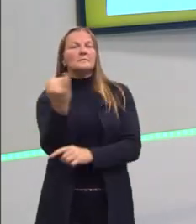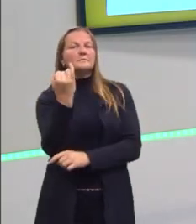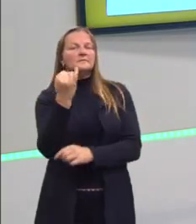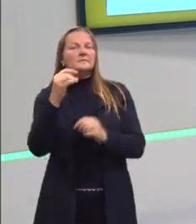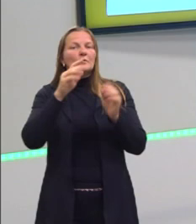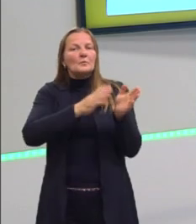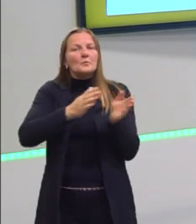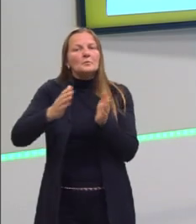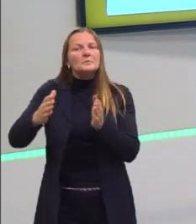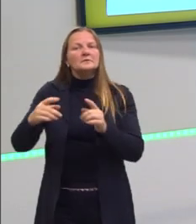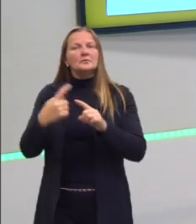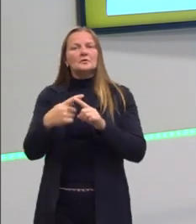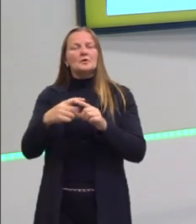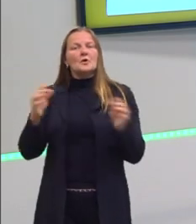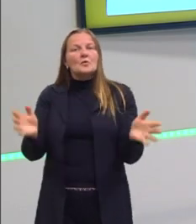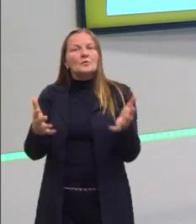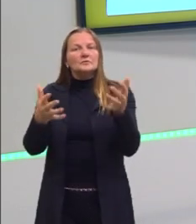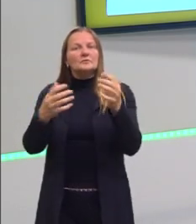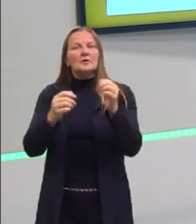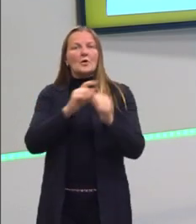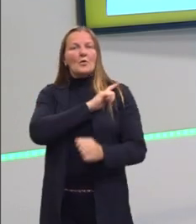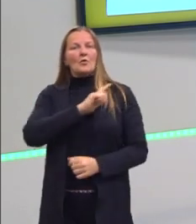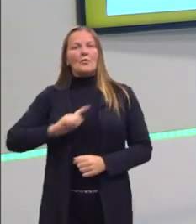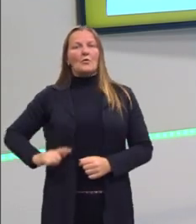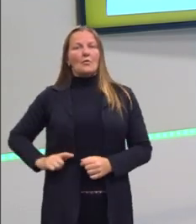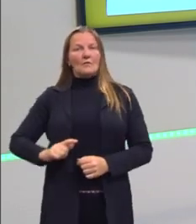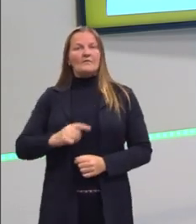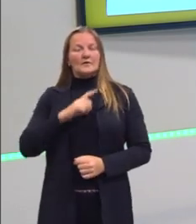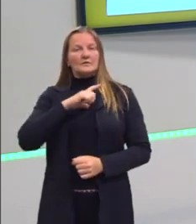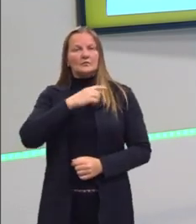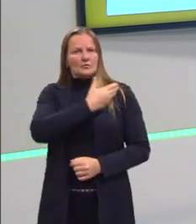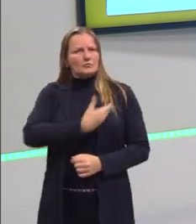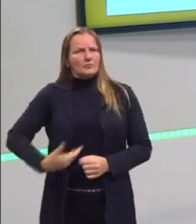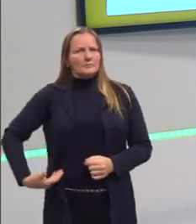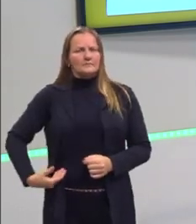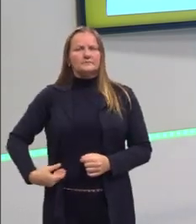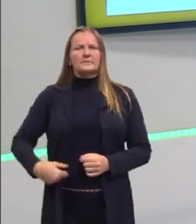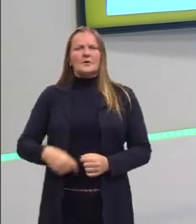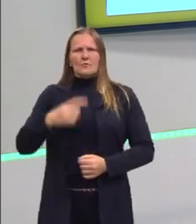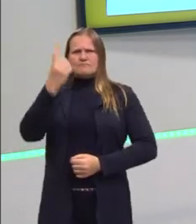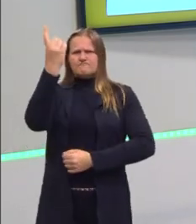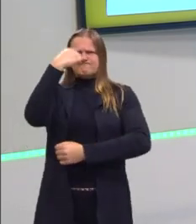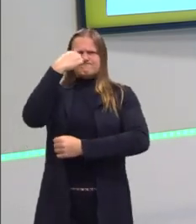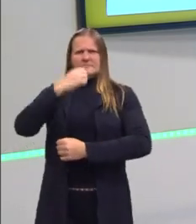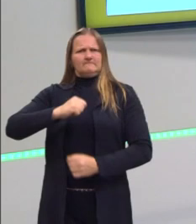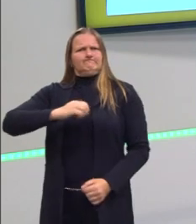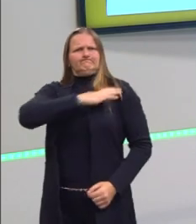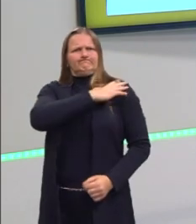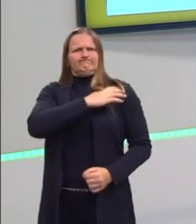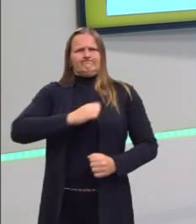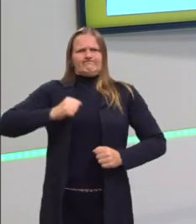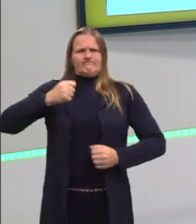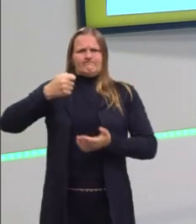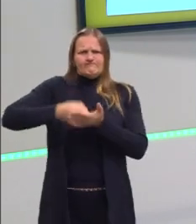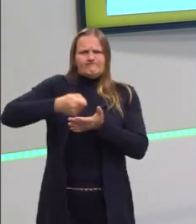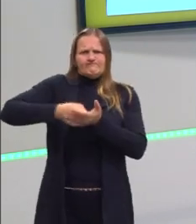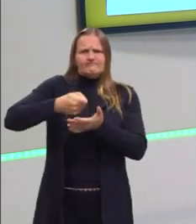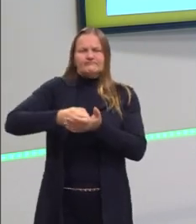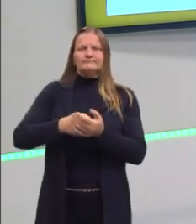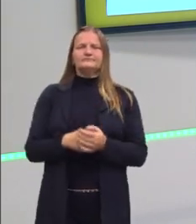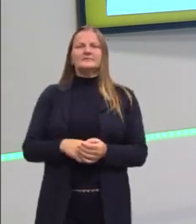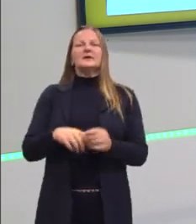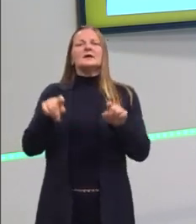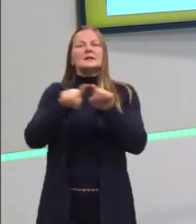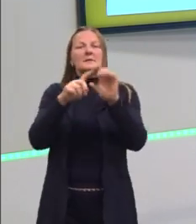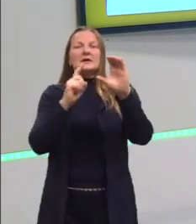nesse período gurizada é um incentivo a governos autoritários tanto da parte dos Estados Unidos quanto da parte comunista tá a